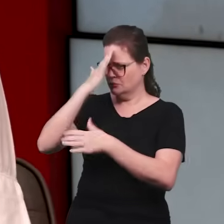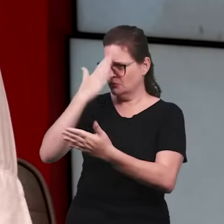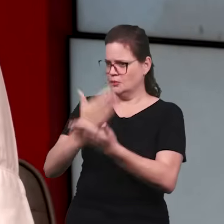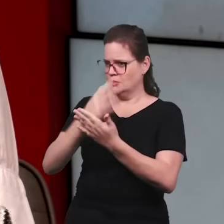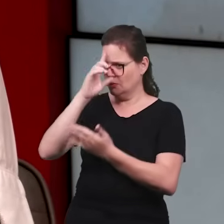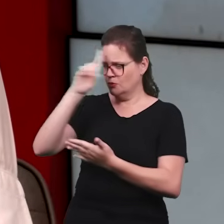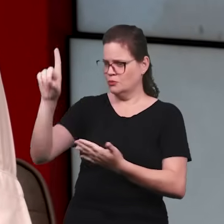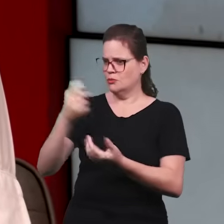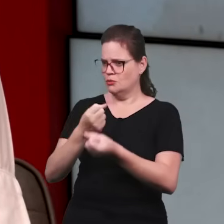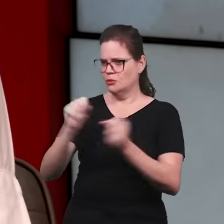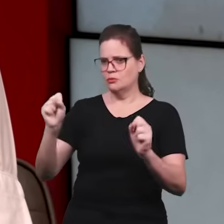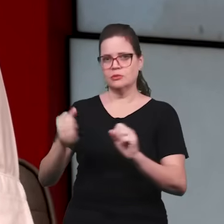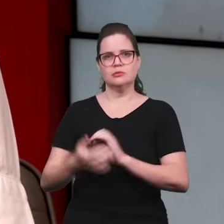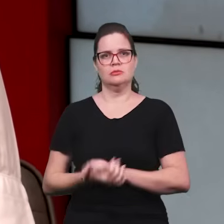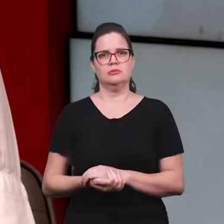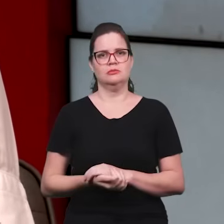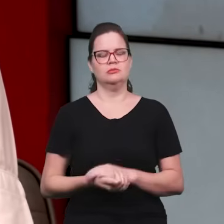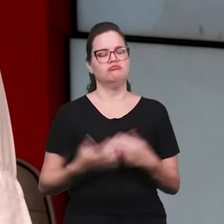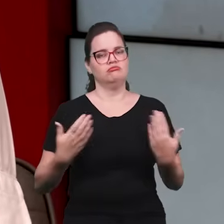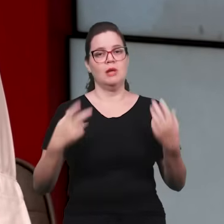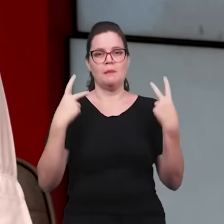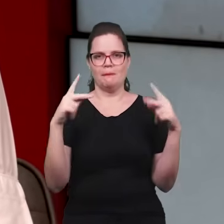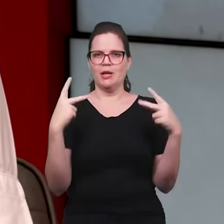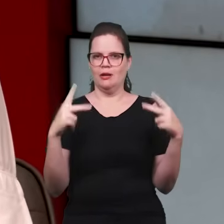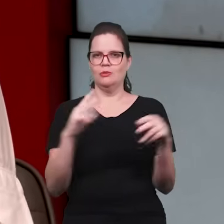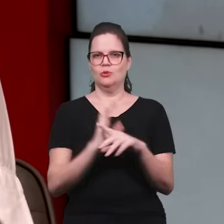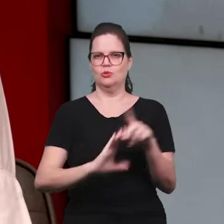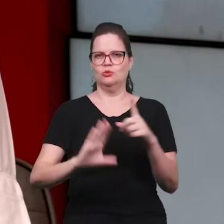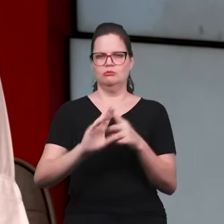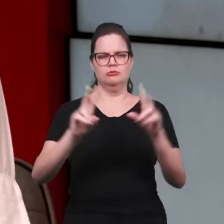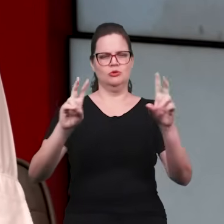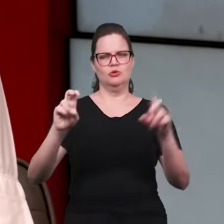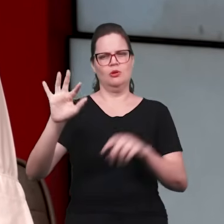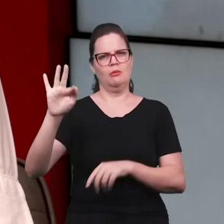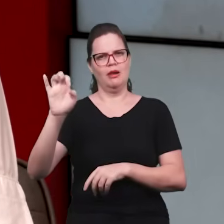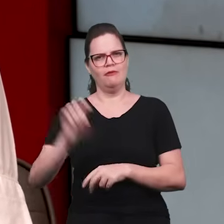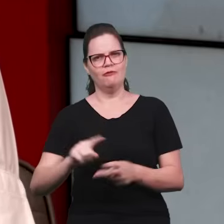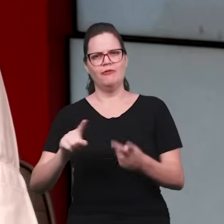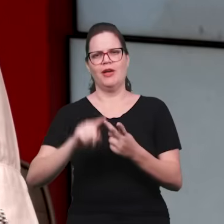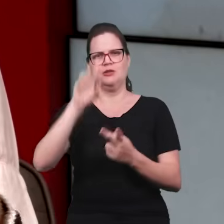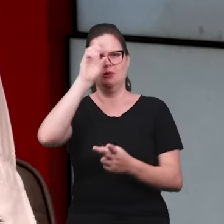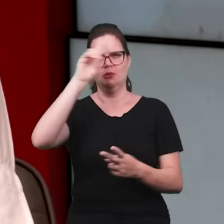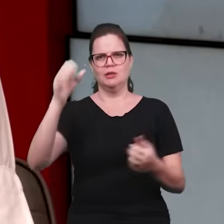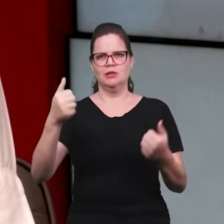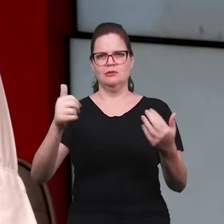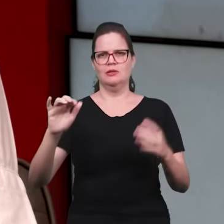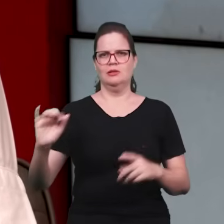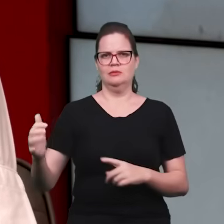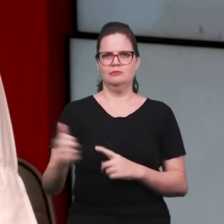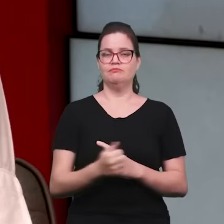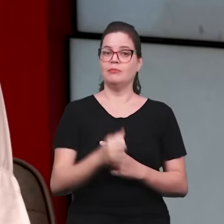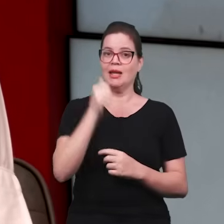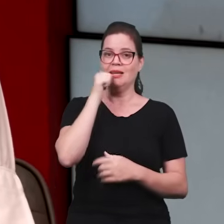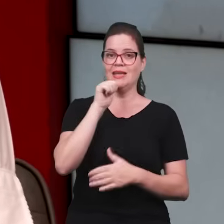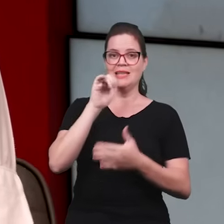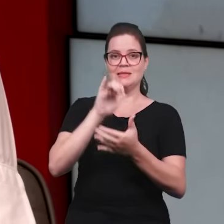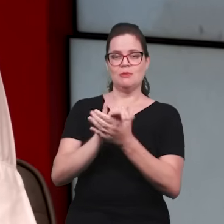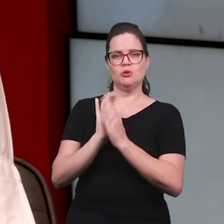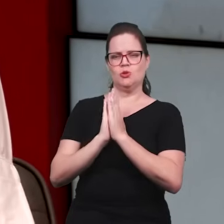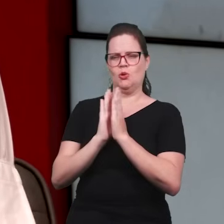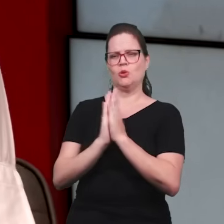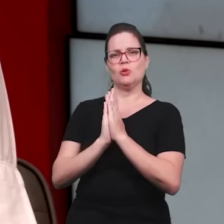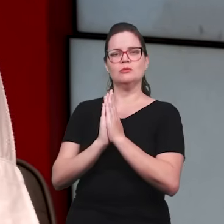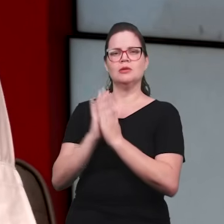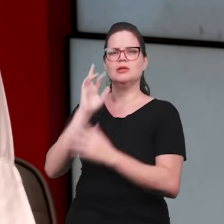impossível. E ali ele pregou no culto, pregou sobre a fé, pregou sobre a provisão de Deus. E a esposa orou durante o culto, falou, Senhor,